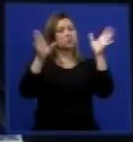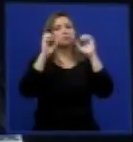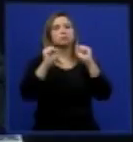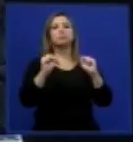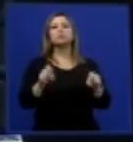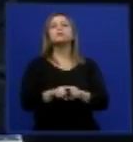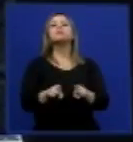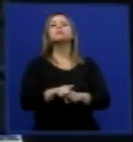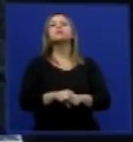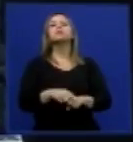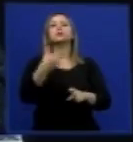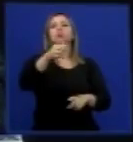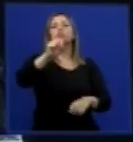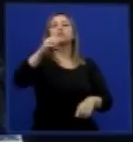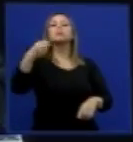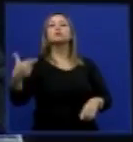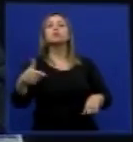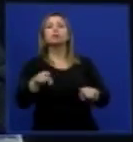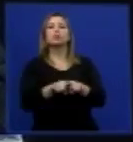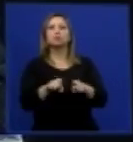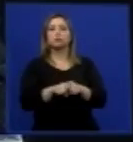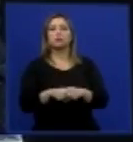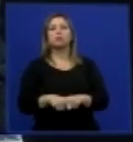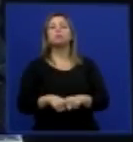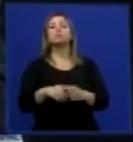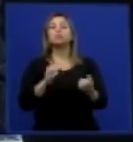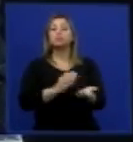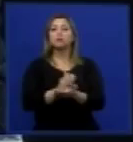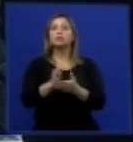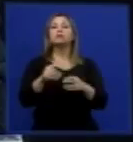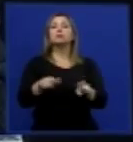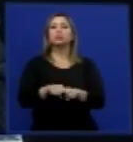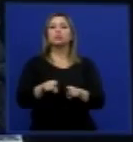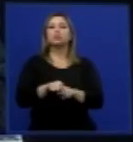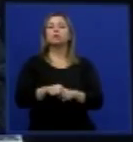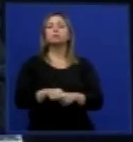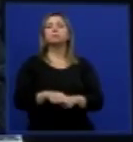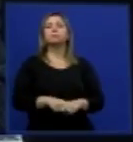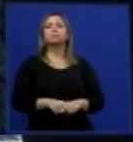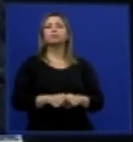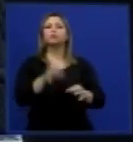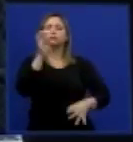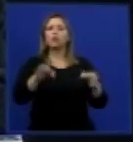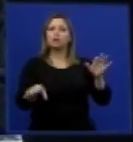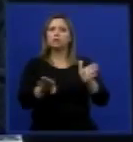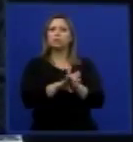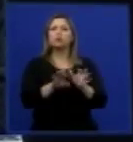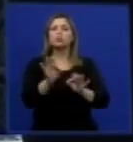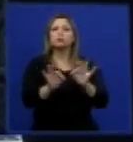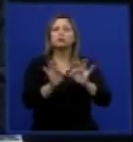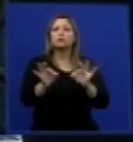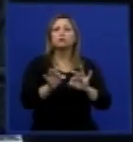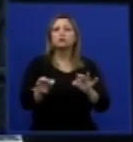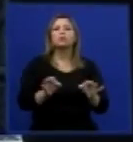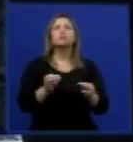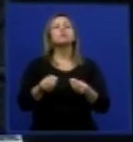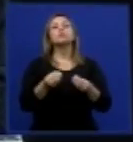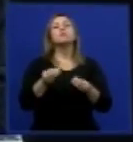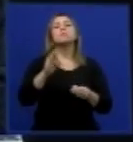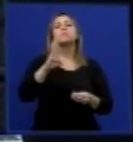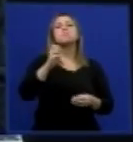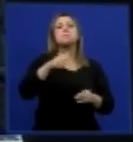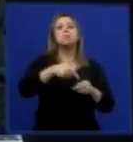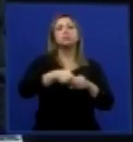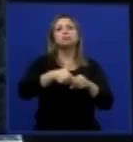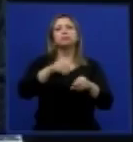2002 o próprio Ibama foi instado por decisão judicial a proceder à auditoria na BS cen na